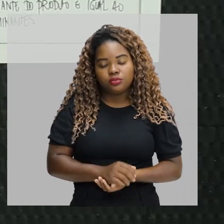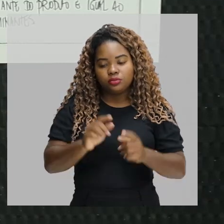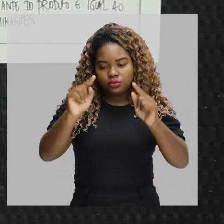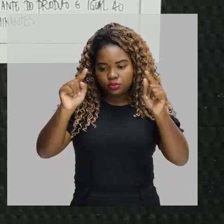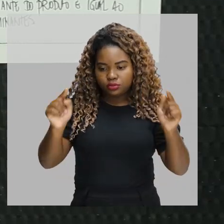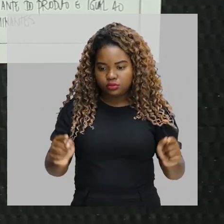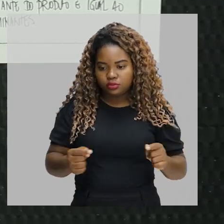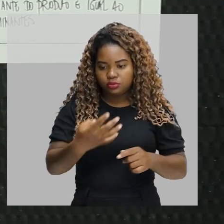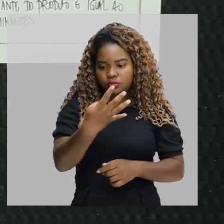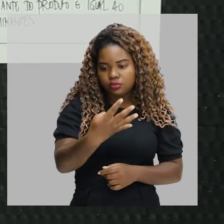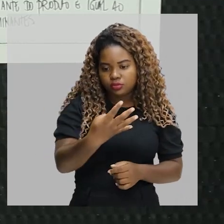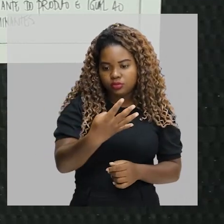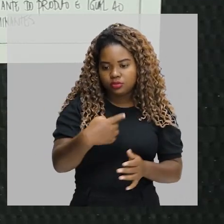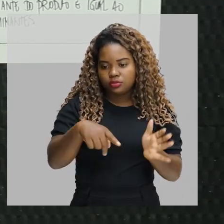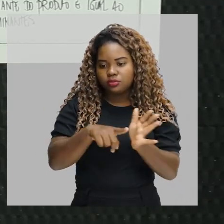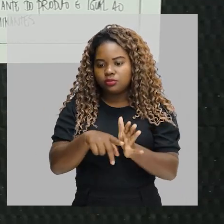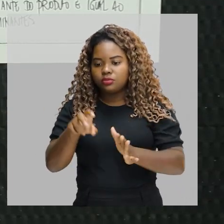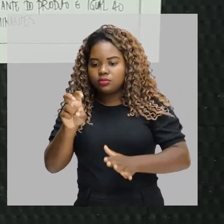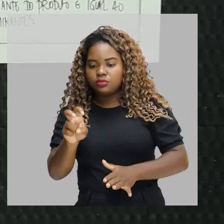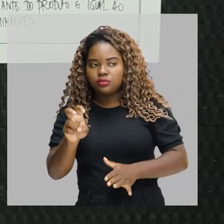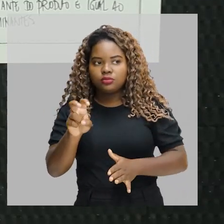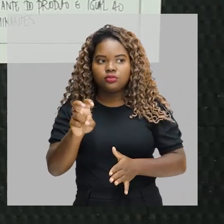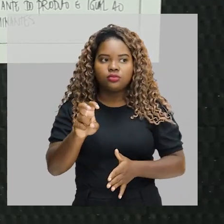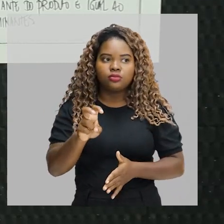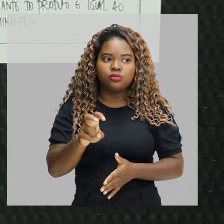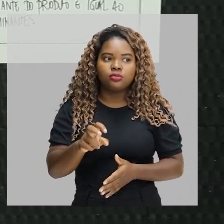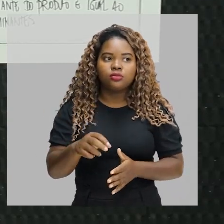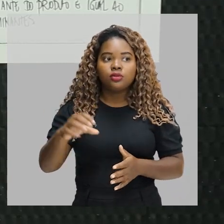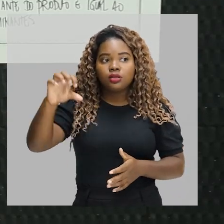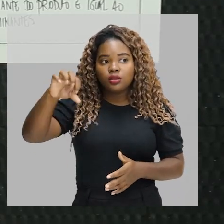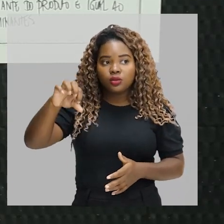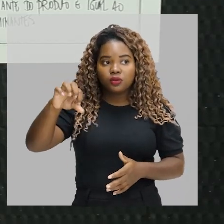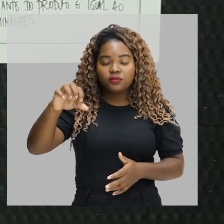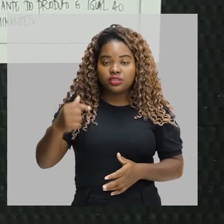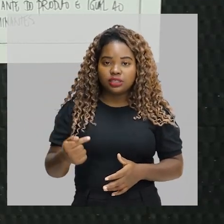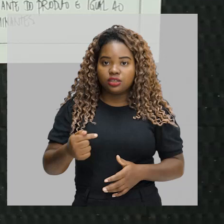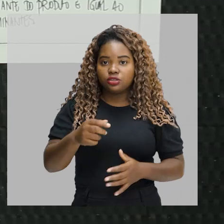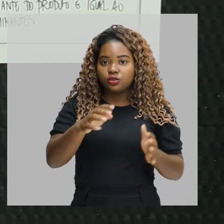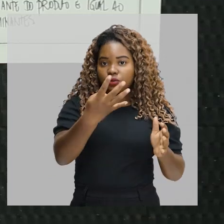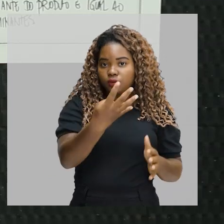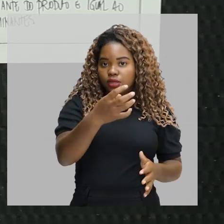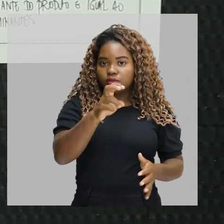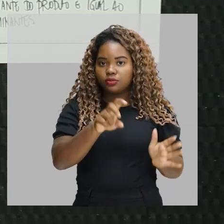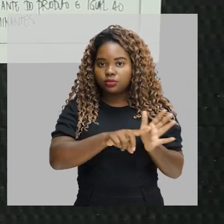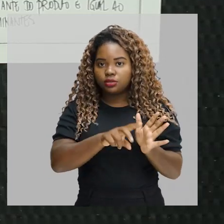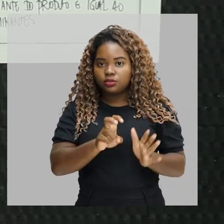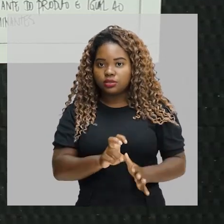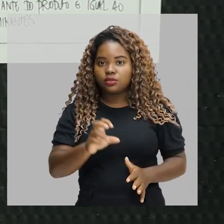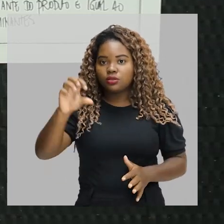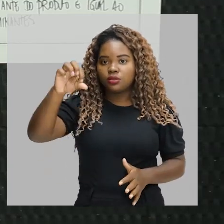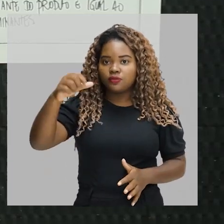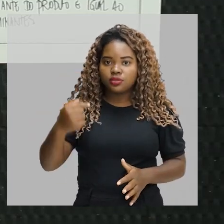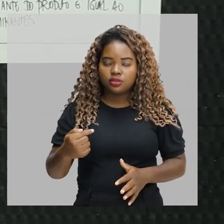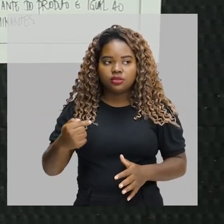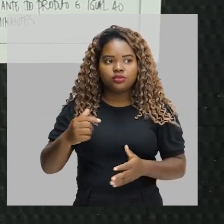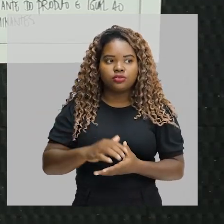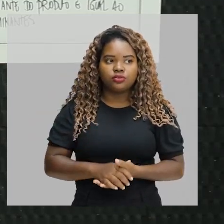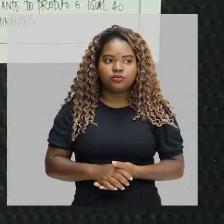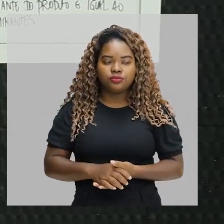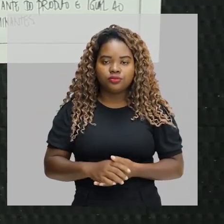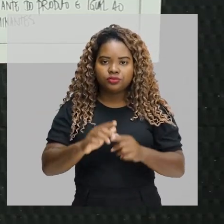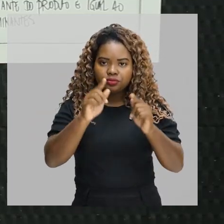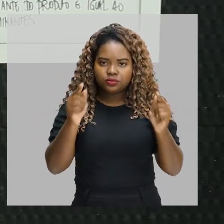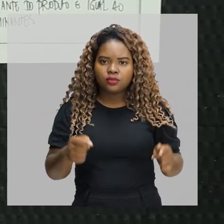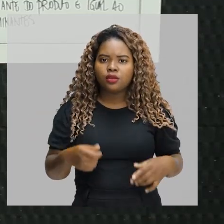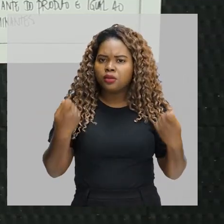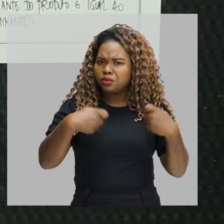formada por 4, menos 5, 9 e 7. Tá? Vamos supor aqui, sem precisar fazer